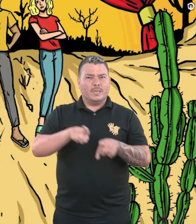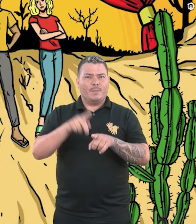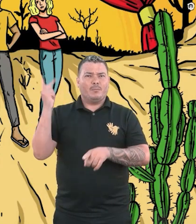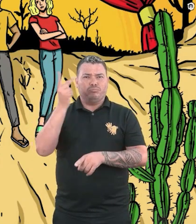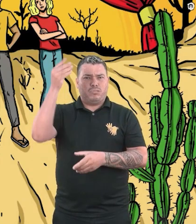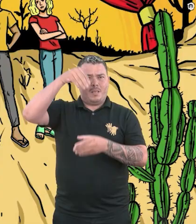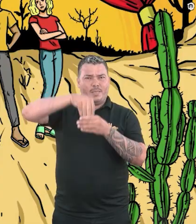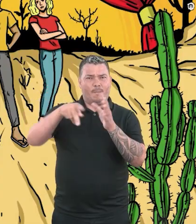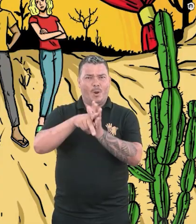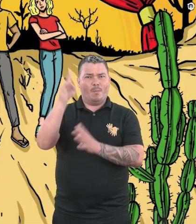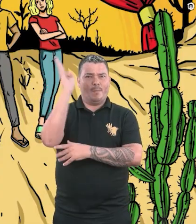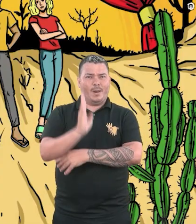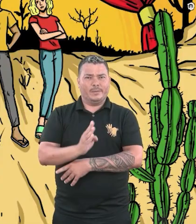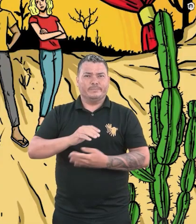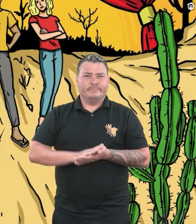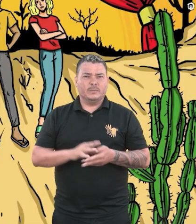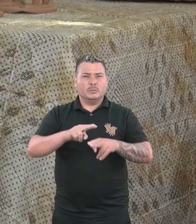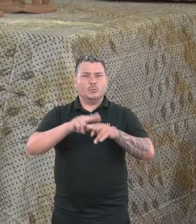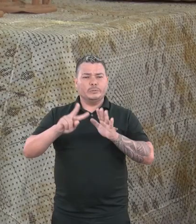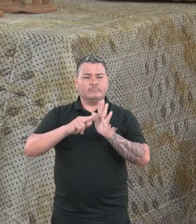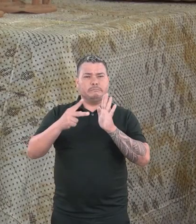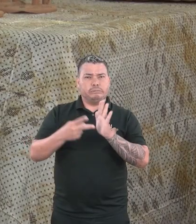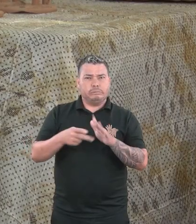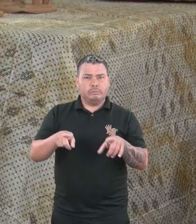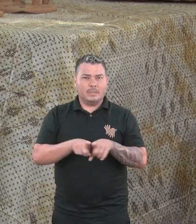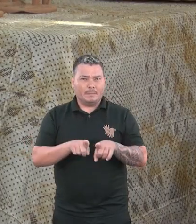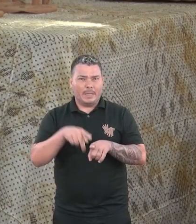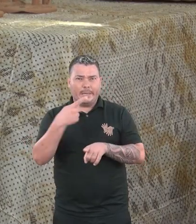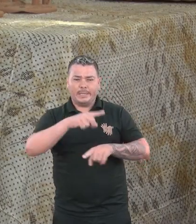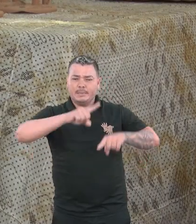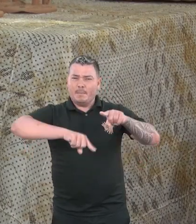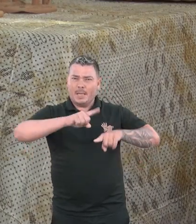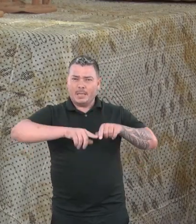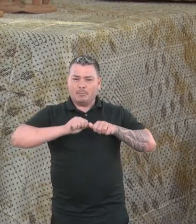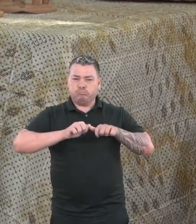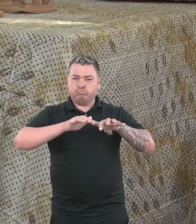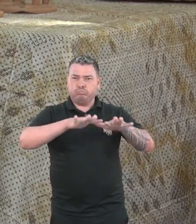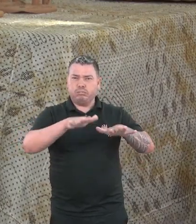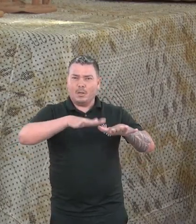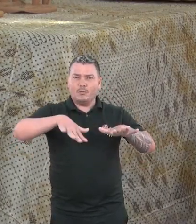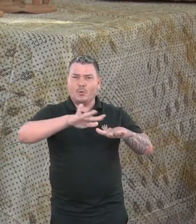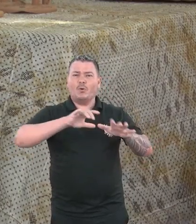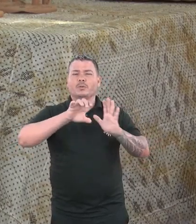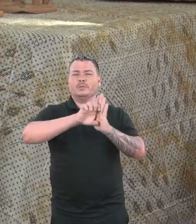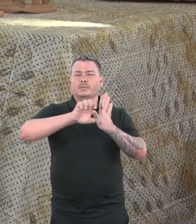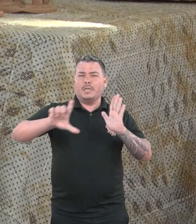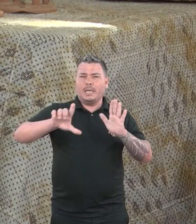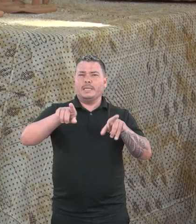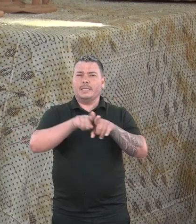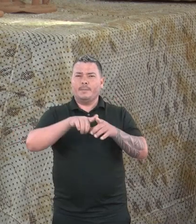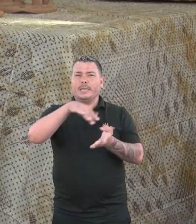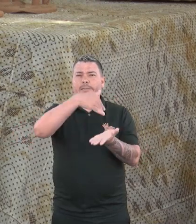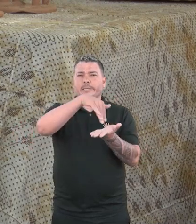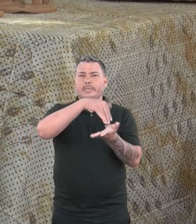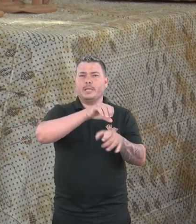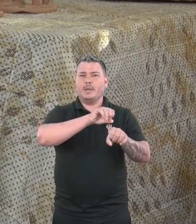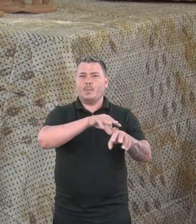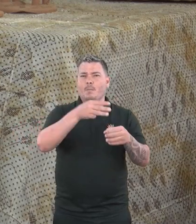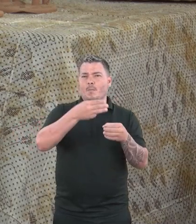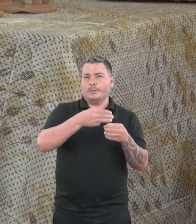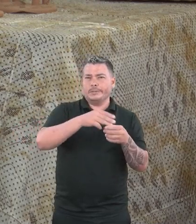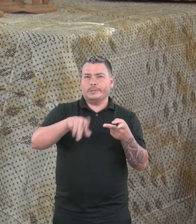nordestina, faz parte da história do Brasil. Então, ressignificar e que esse material seja divulgado através de editais de